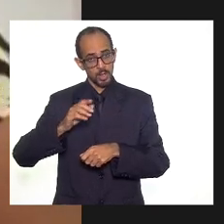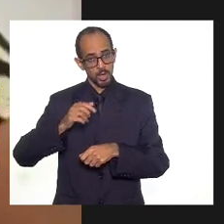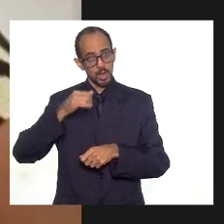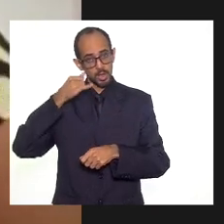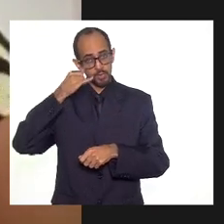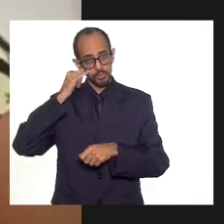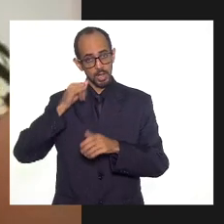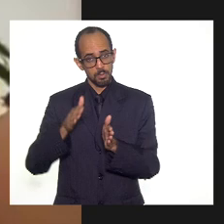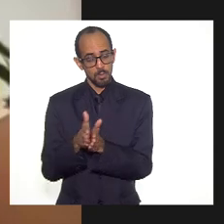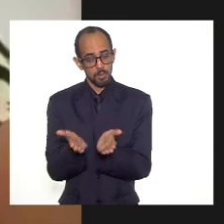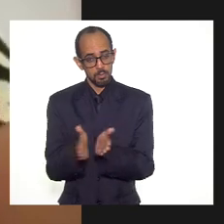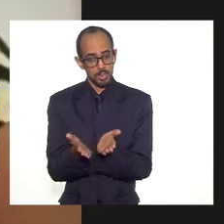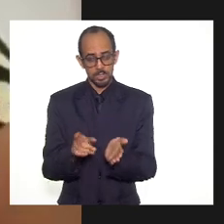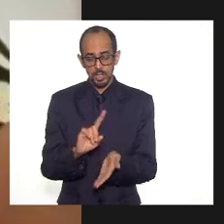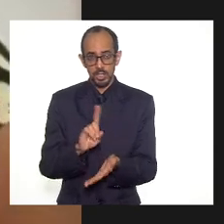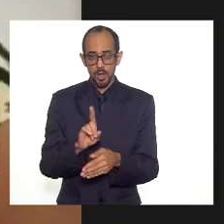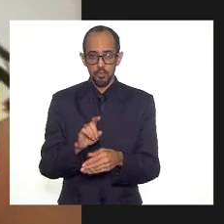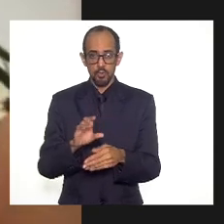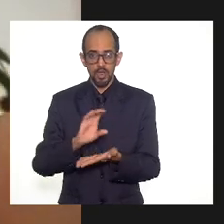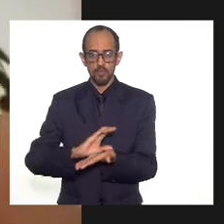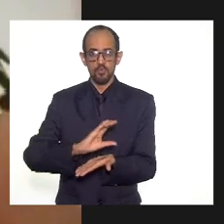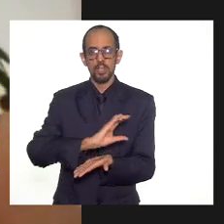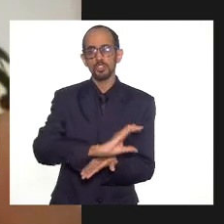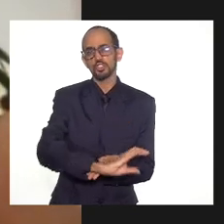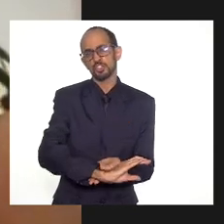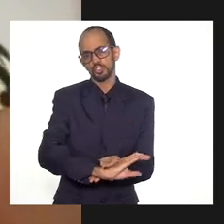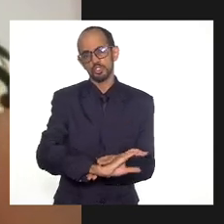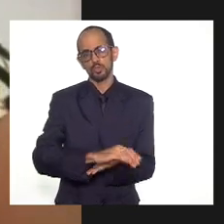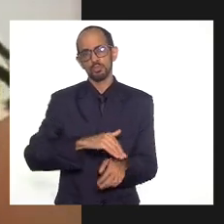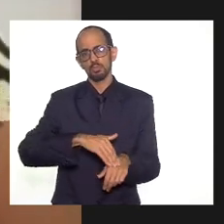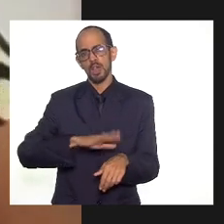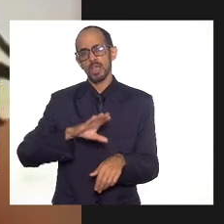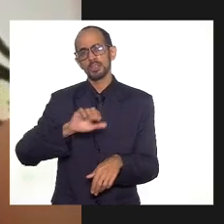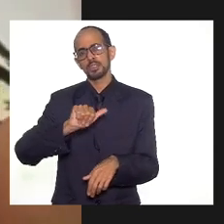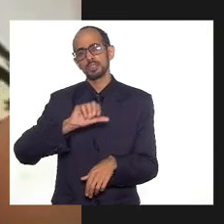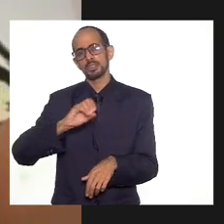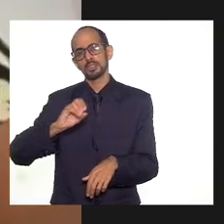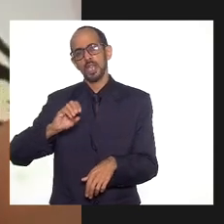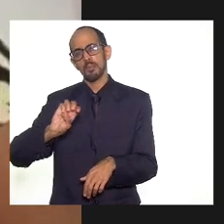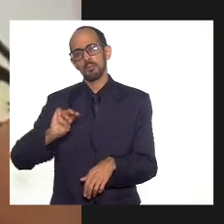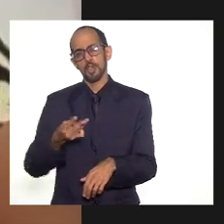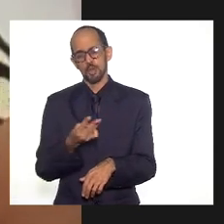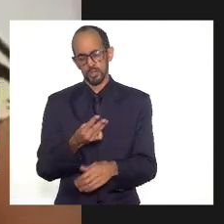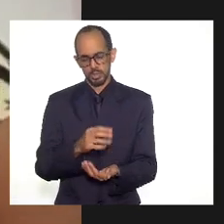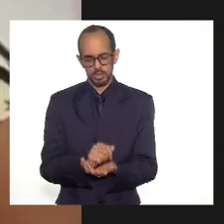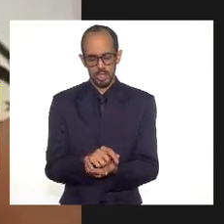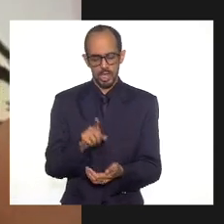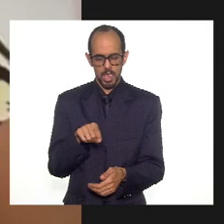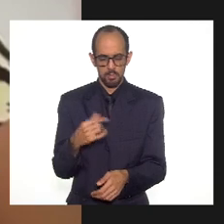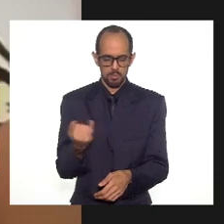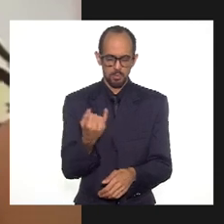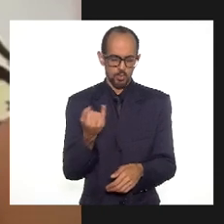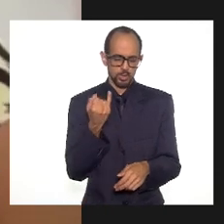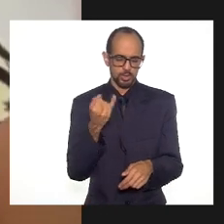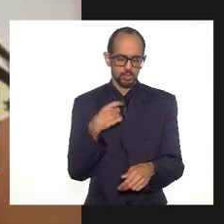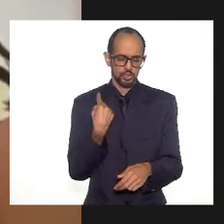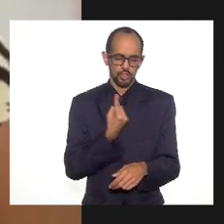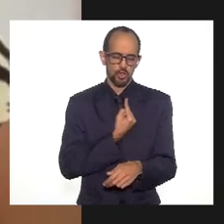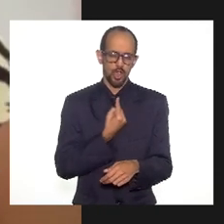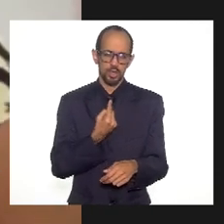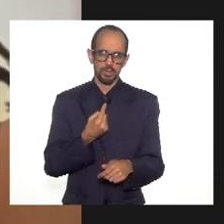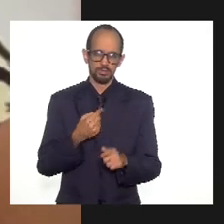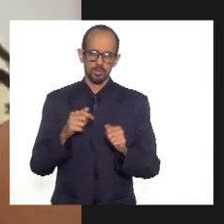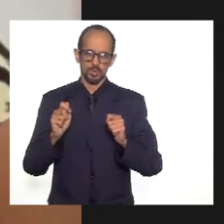não foi investido numa monta de mais de 100 milhões. Então, é super importante que que a gente possa falar